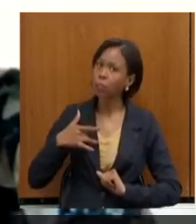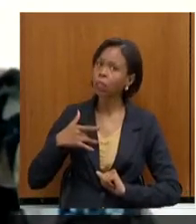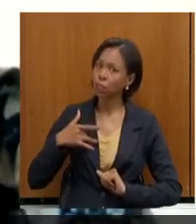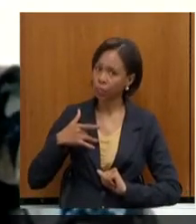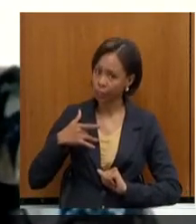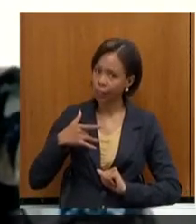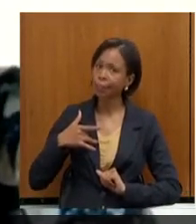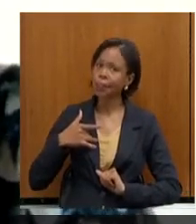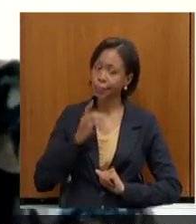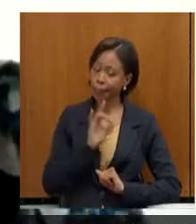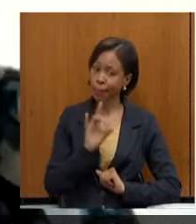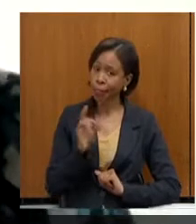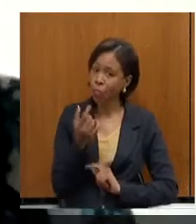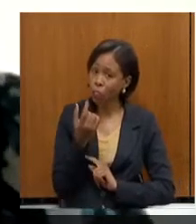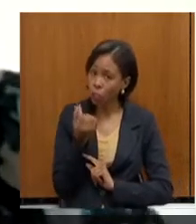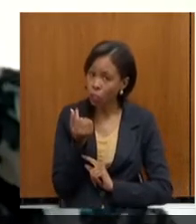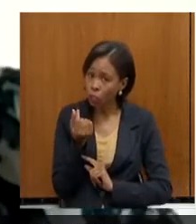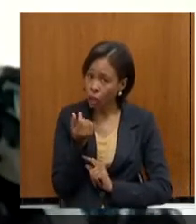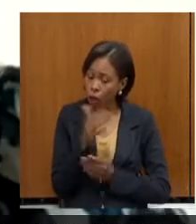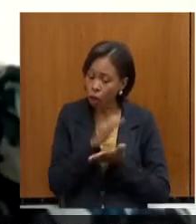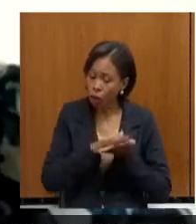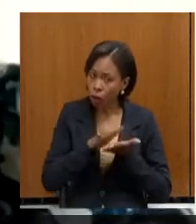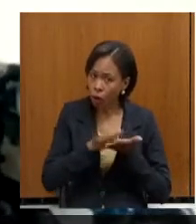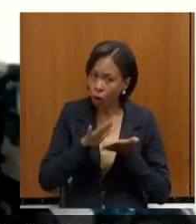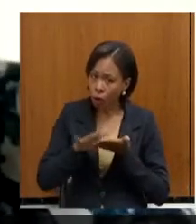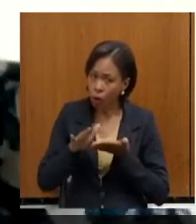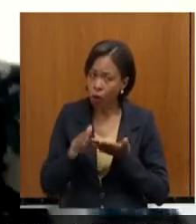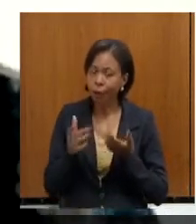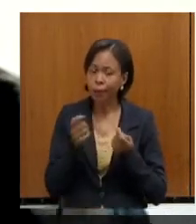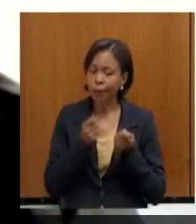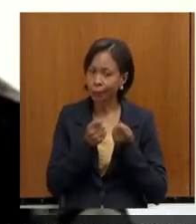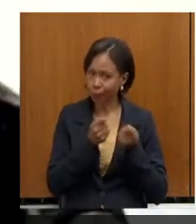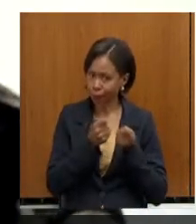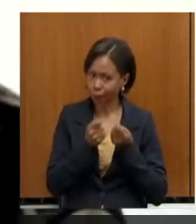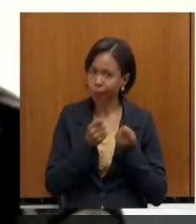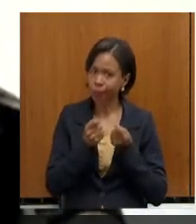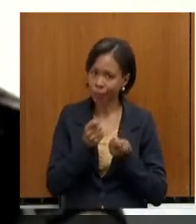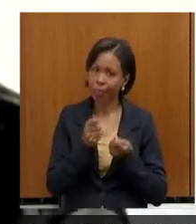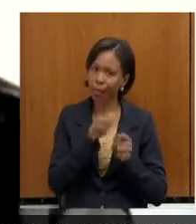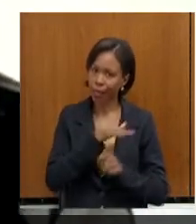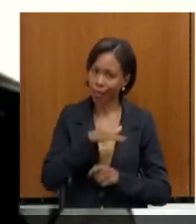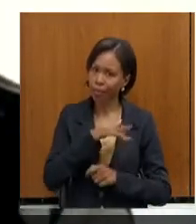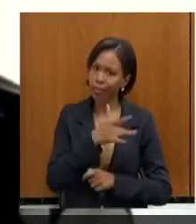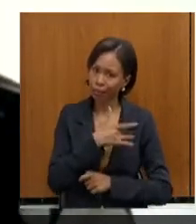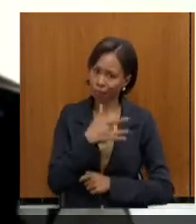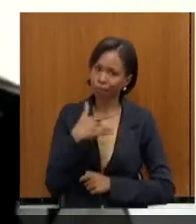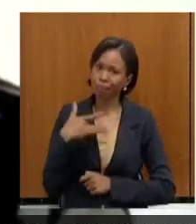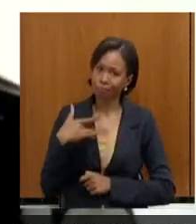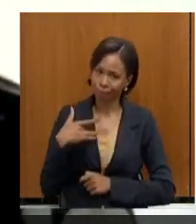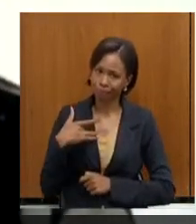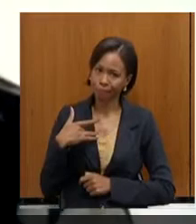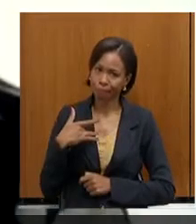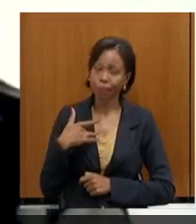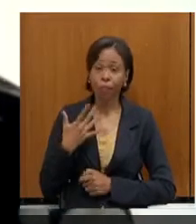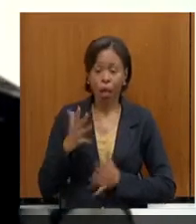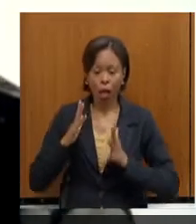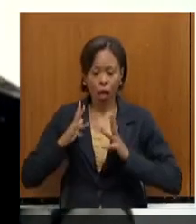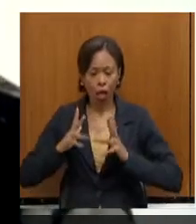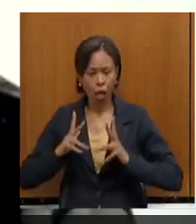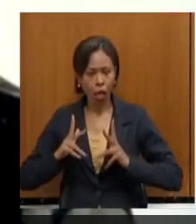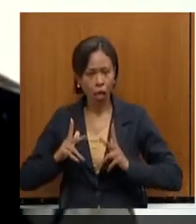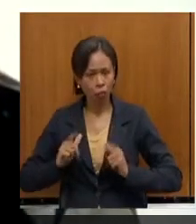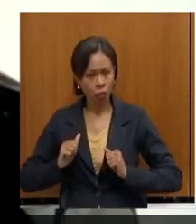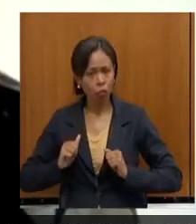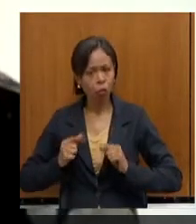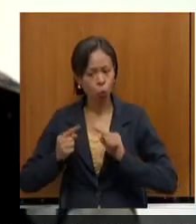saneamento a gente economiza quatro e Saúde da população de acordo com a organização a saúde e saneamento é meio